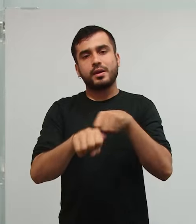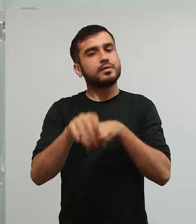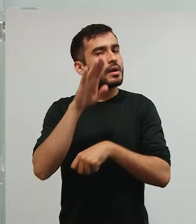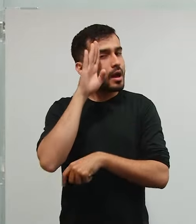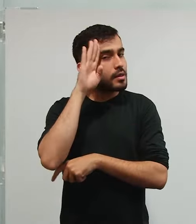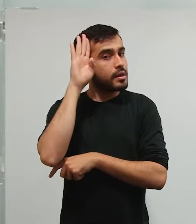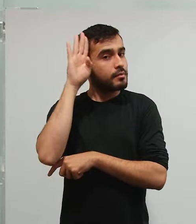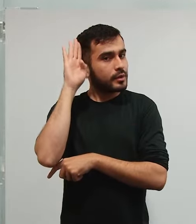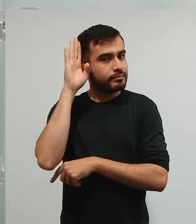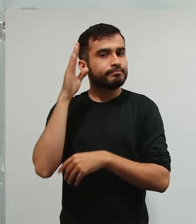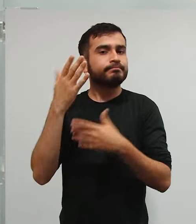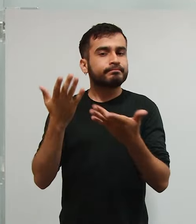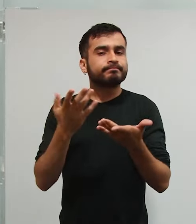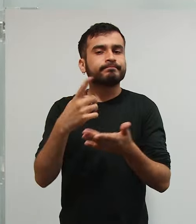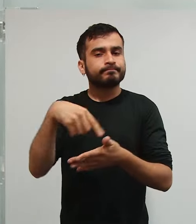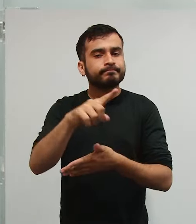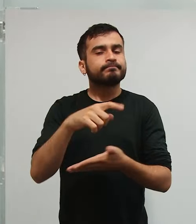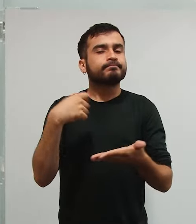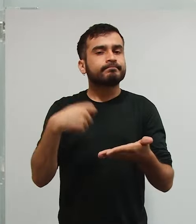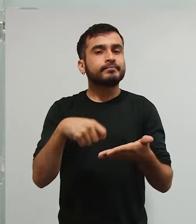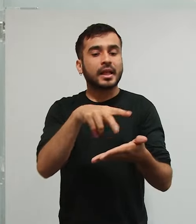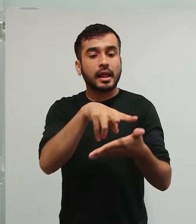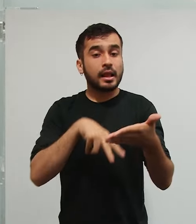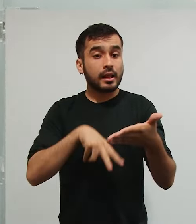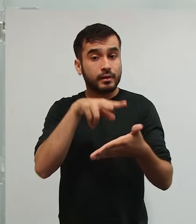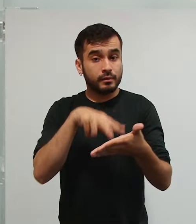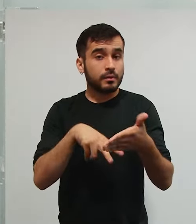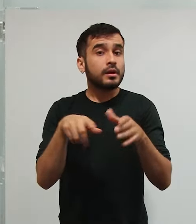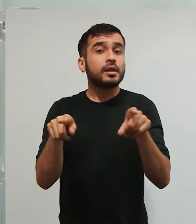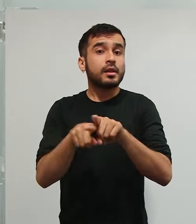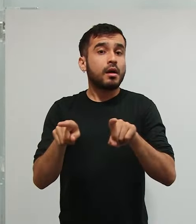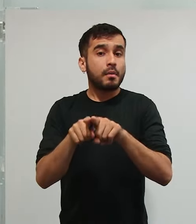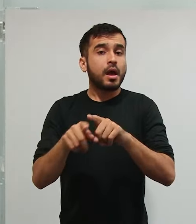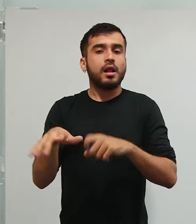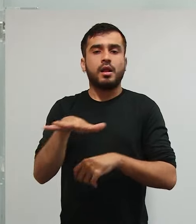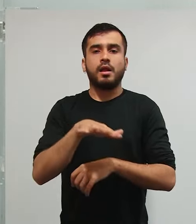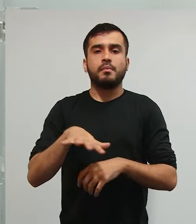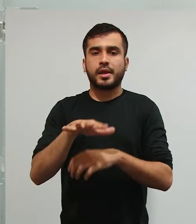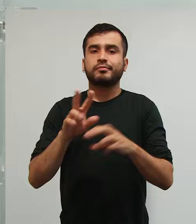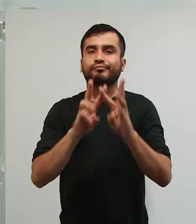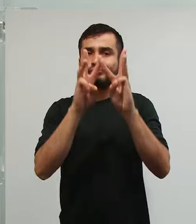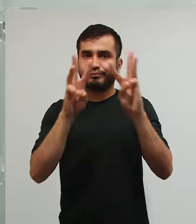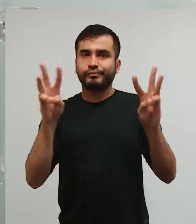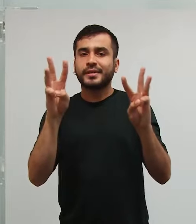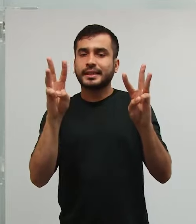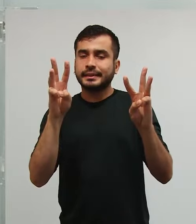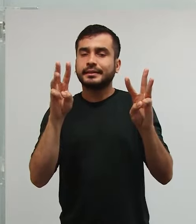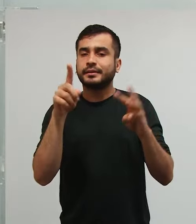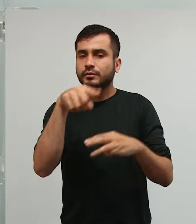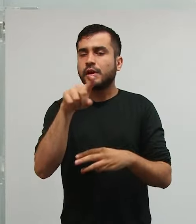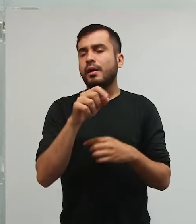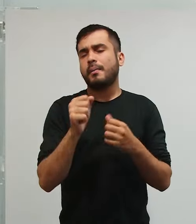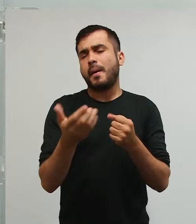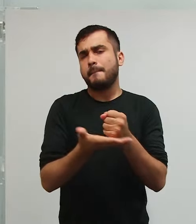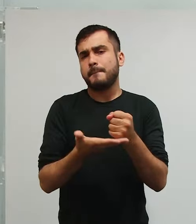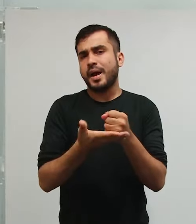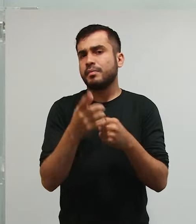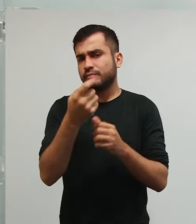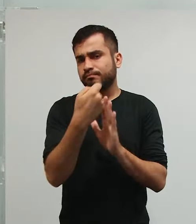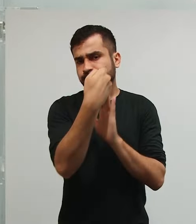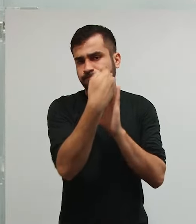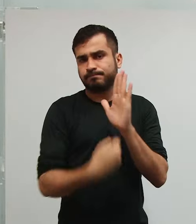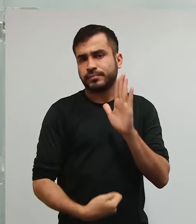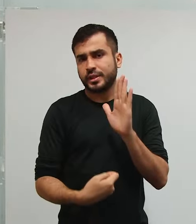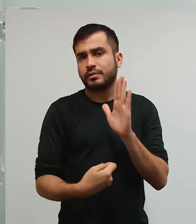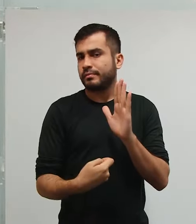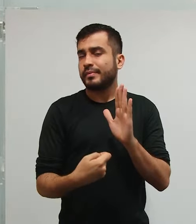esse mundo no qual você está ingressando neste momento da sua formação acadêmica. Então, essas leituras